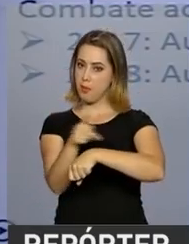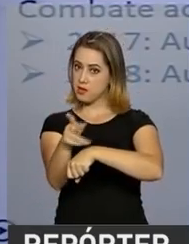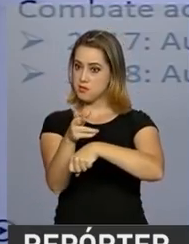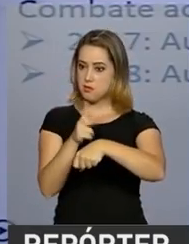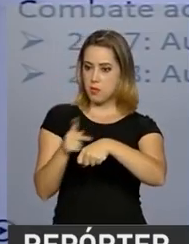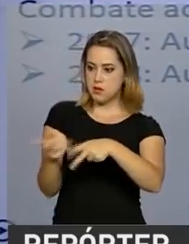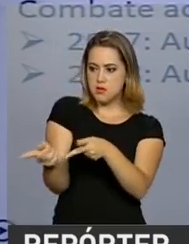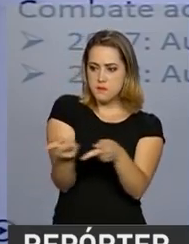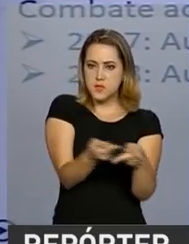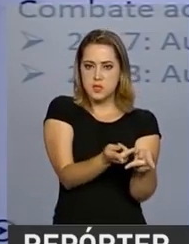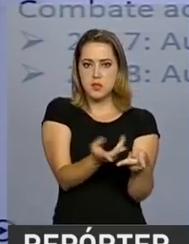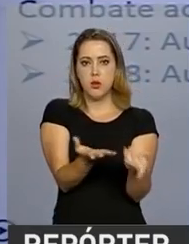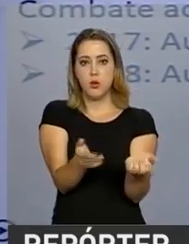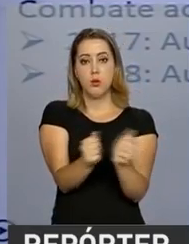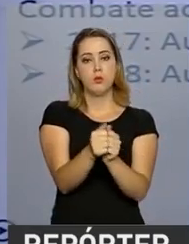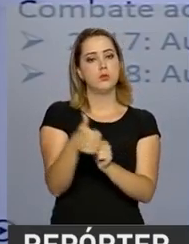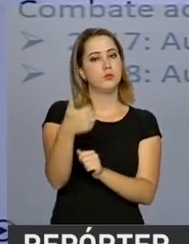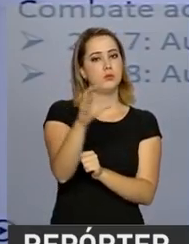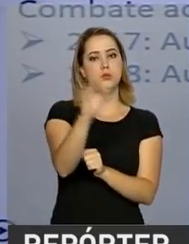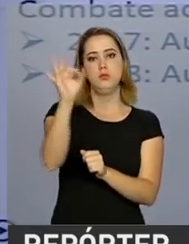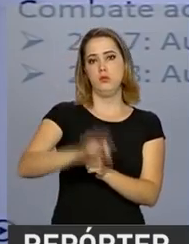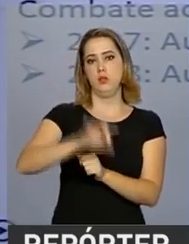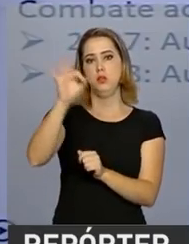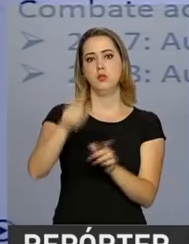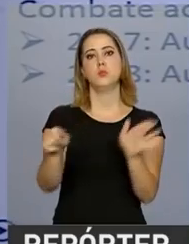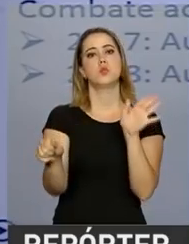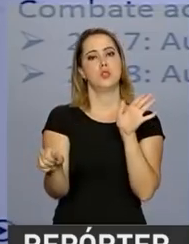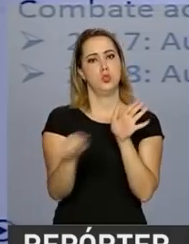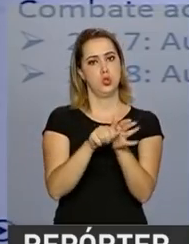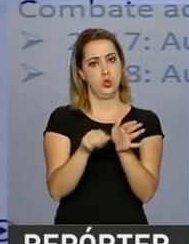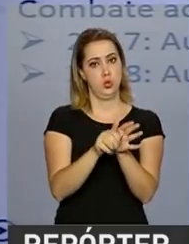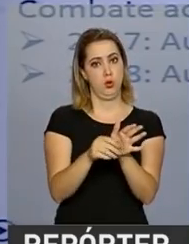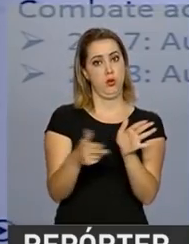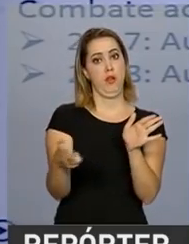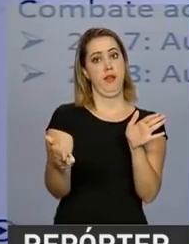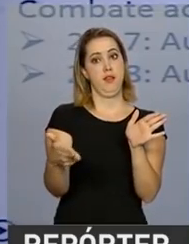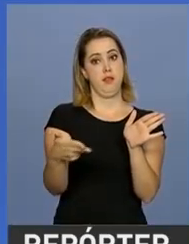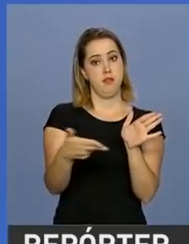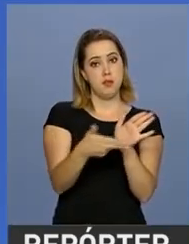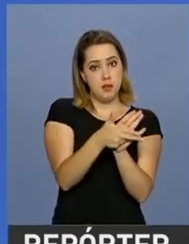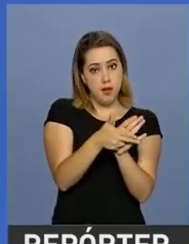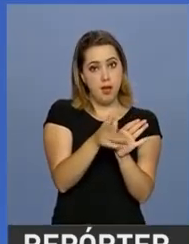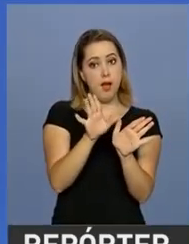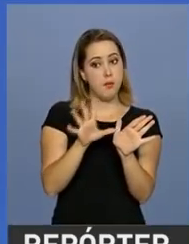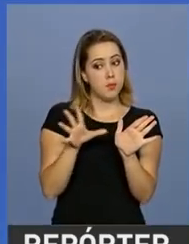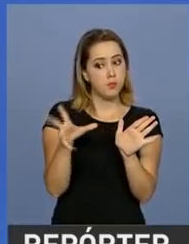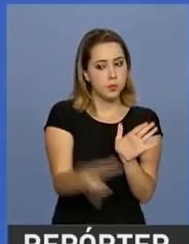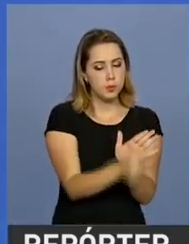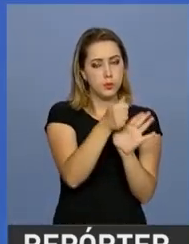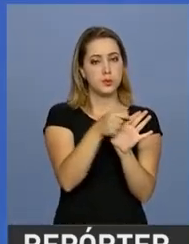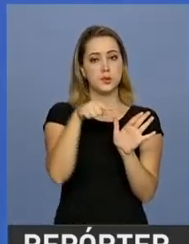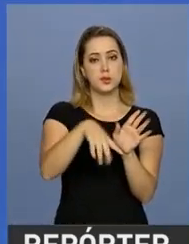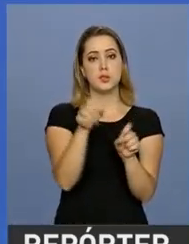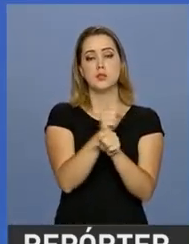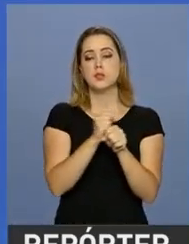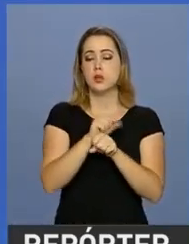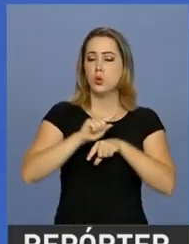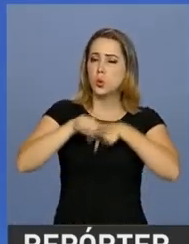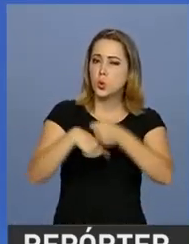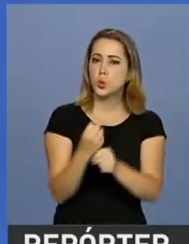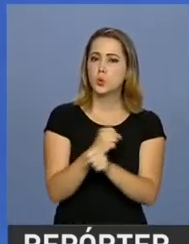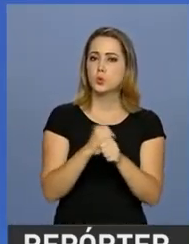chegar a um aumento de 10% Na quantidade de armas e drogas apreendidas ainda este ano para o ano que vem o objetivo é de